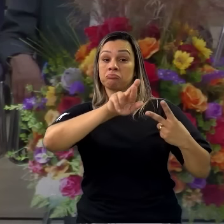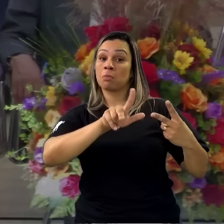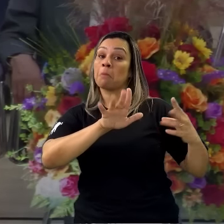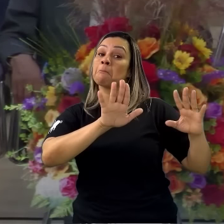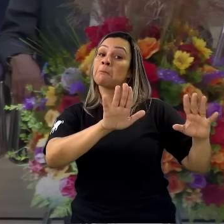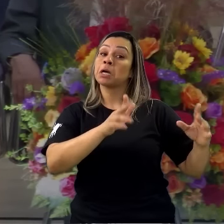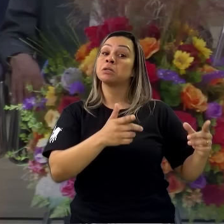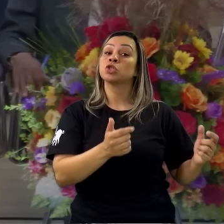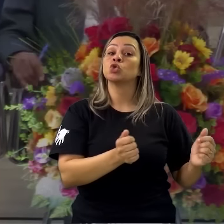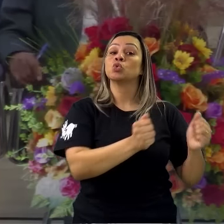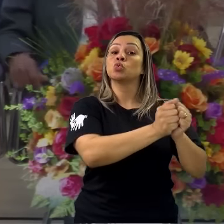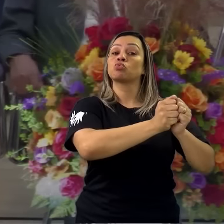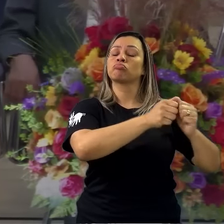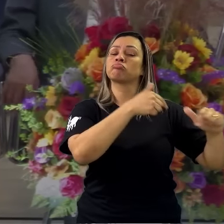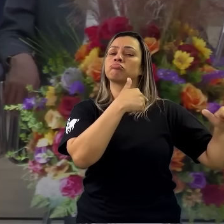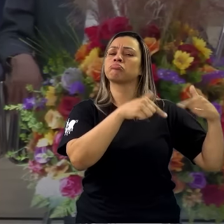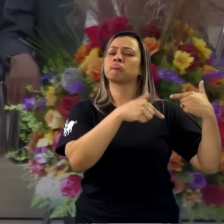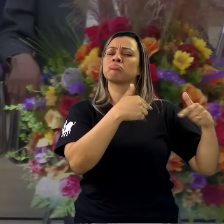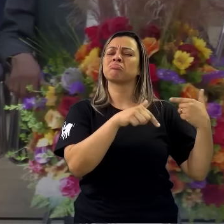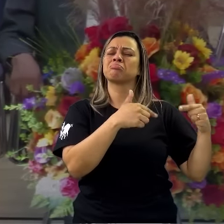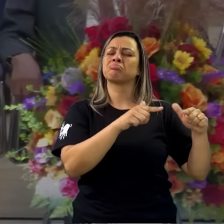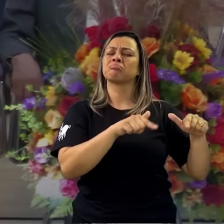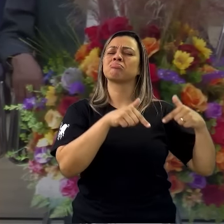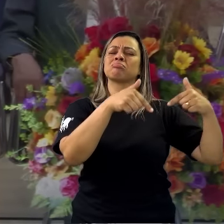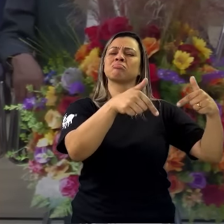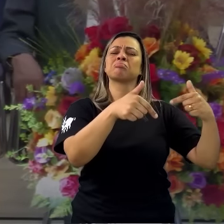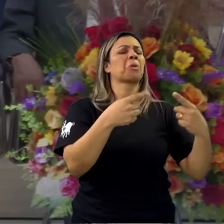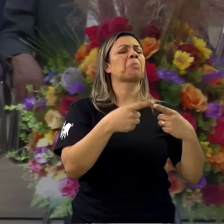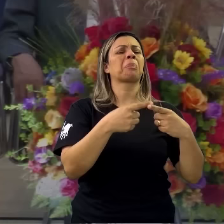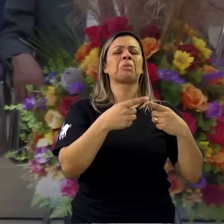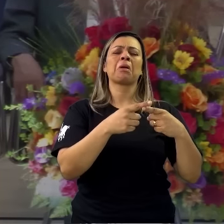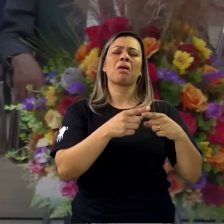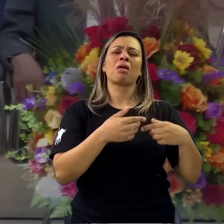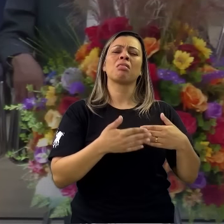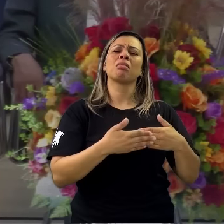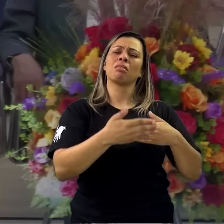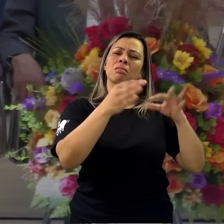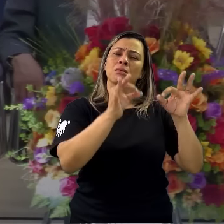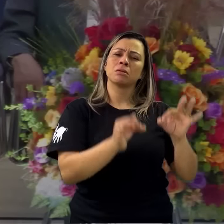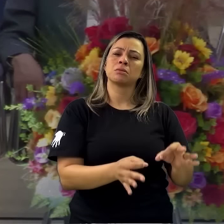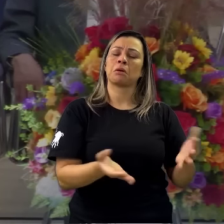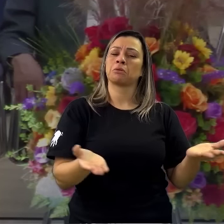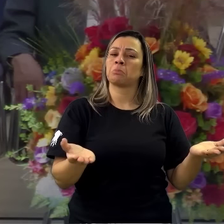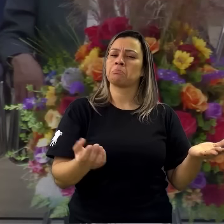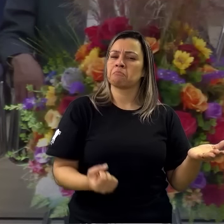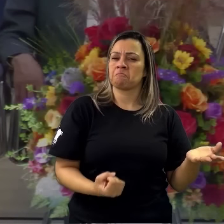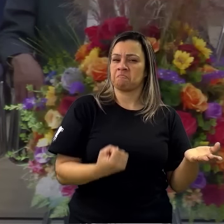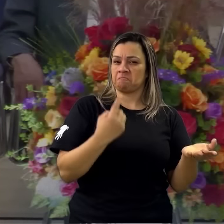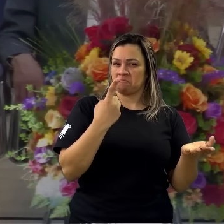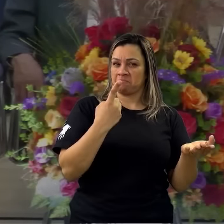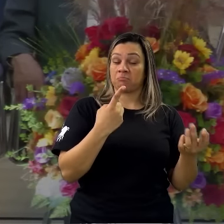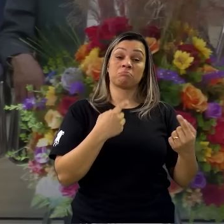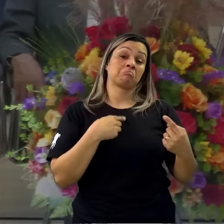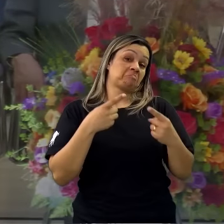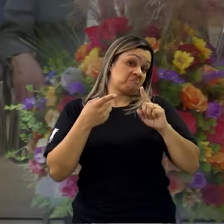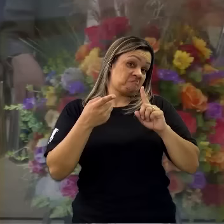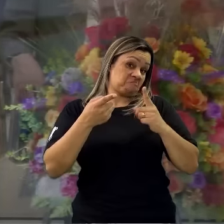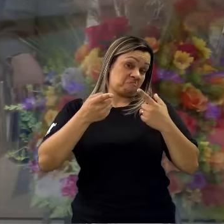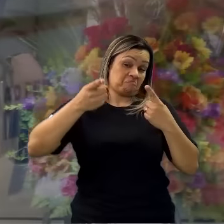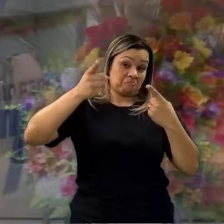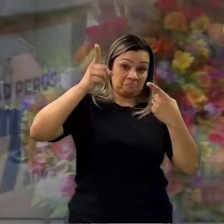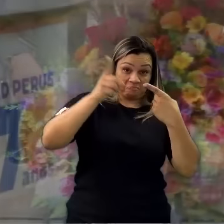por que que dá certo na verdade né pessoas de naturezas tão diferentes e Jesus coloca pra trabalhar junto primeiro que Deus respeita